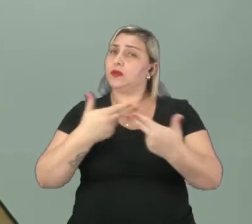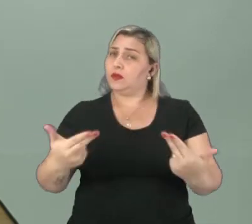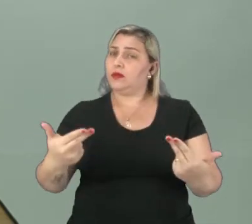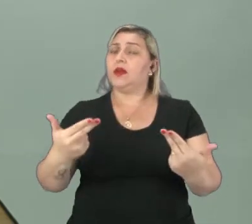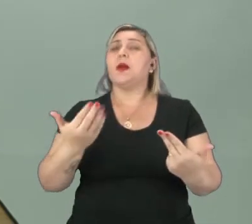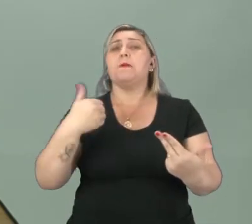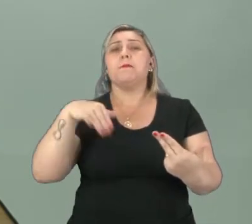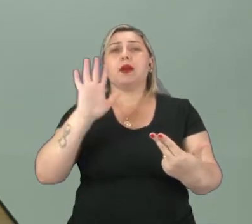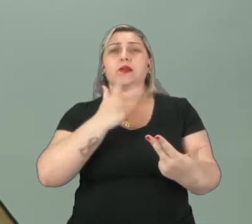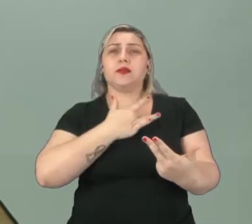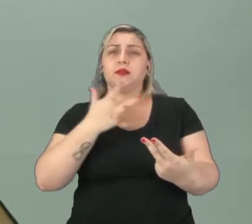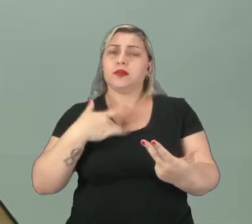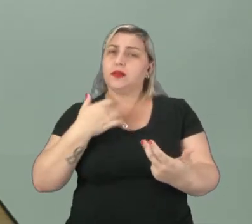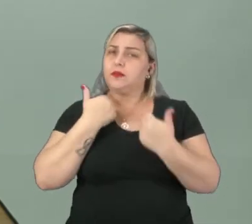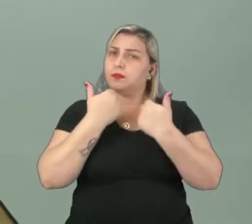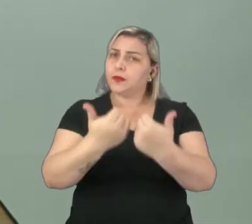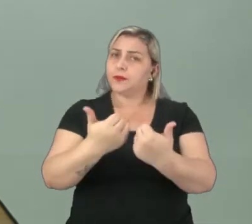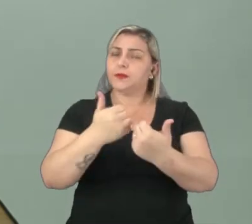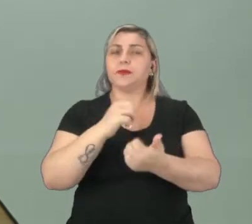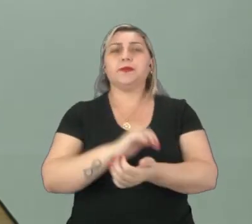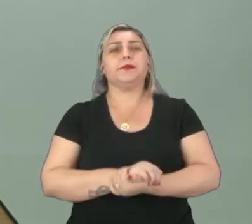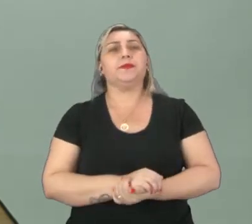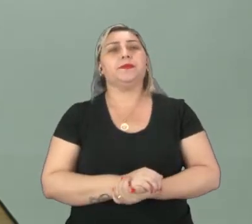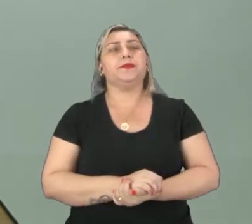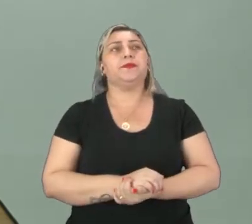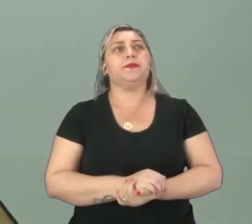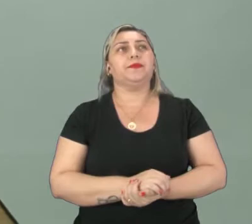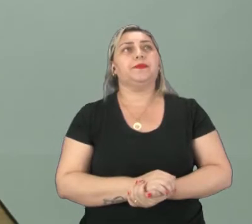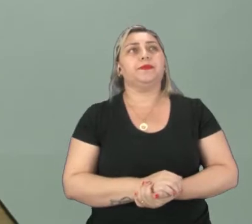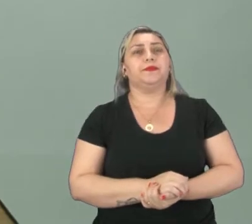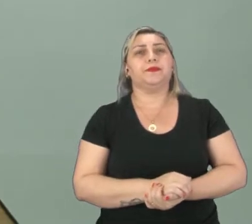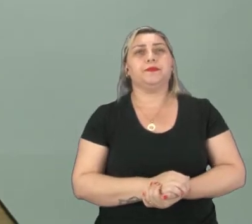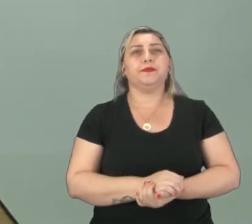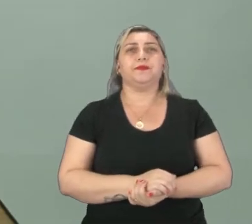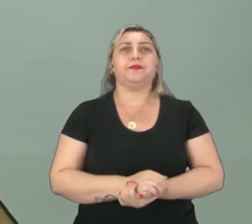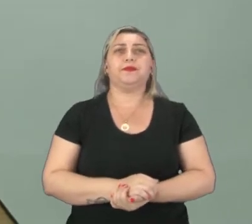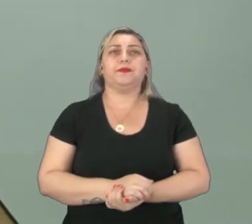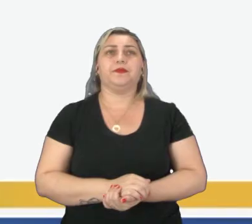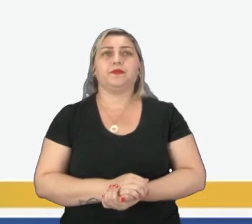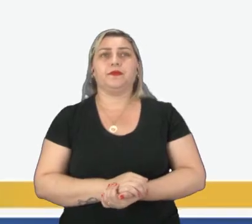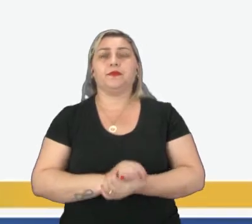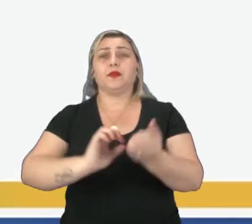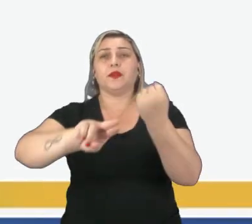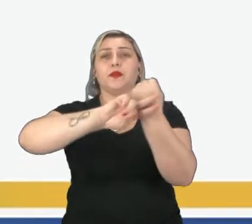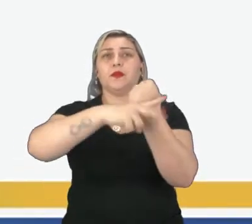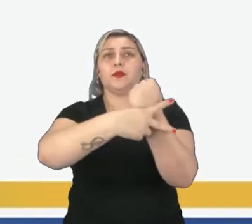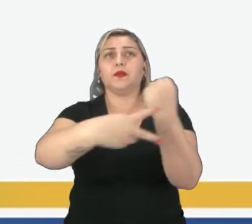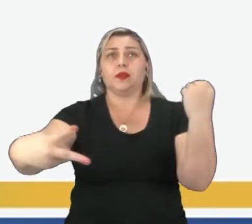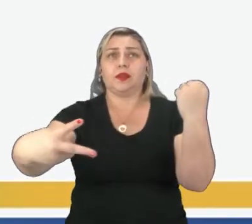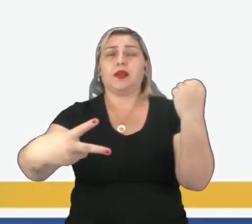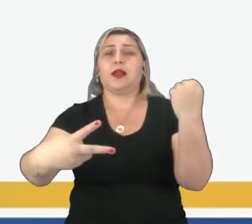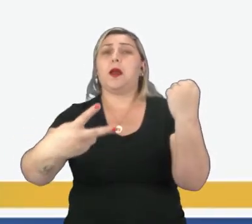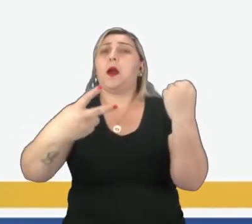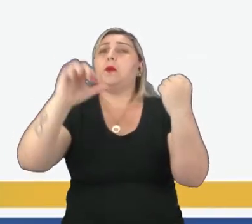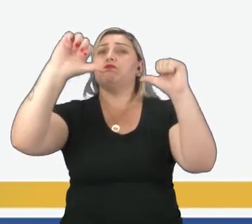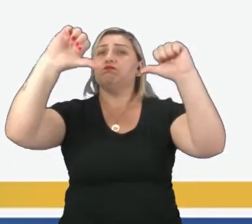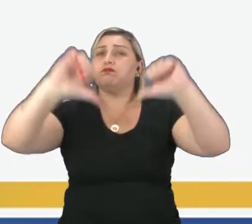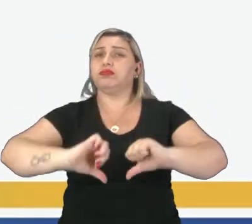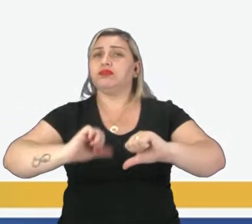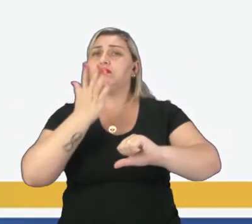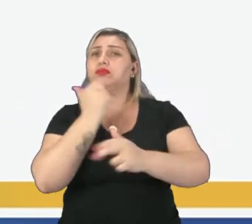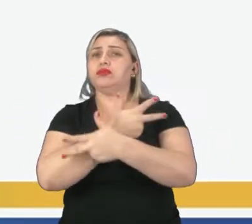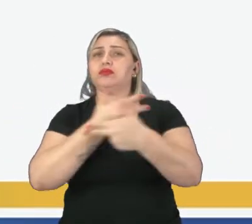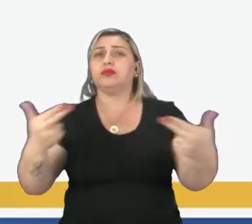cada vez mais saudável, tá bom? Vamos aqui na telinha de novo comigo. Consequências da má alimentação.